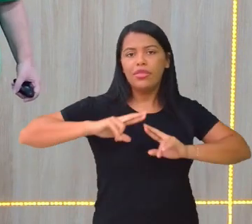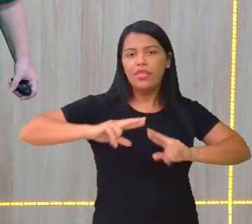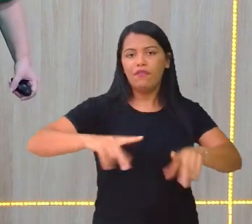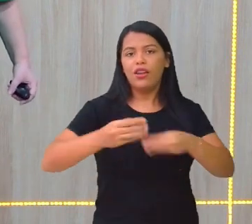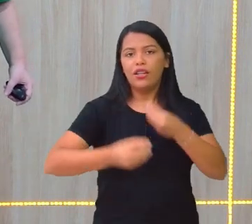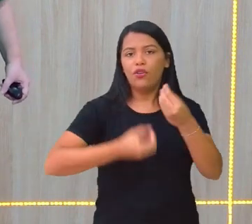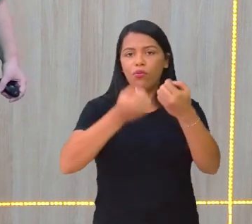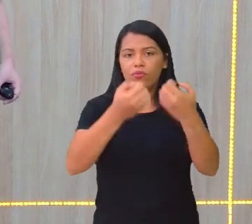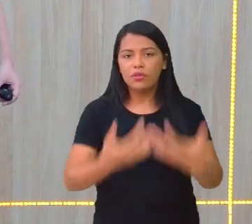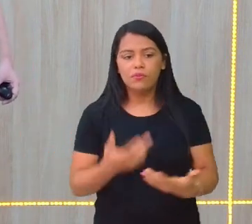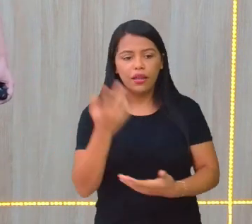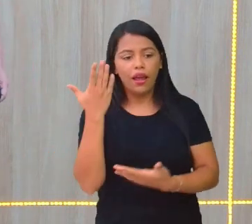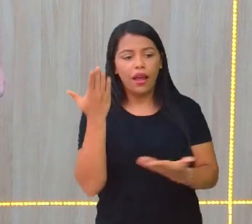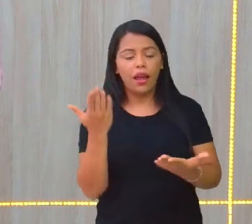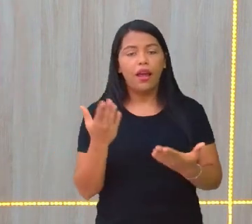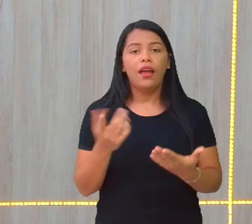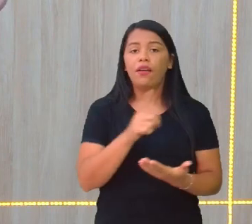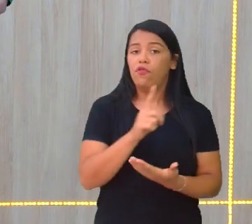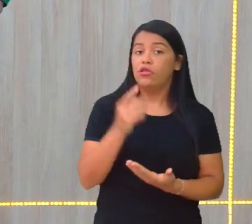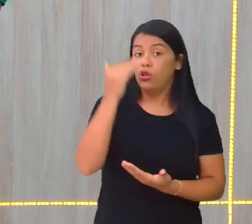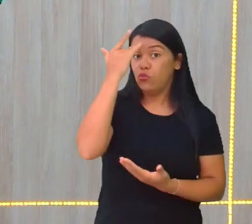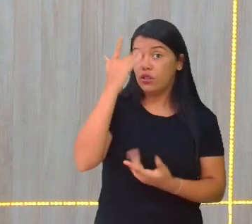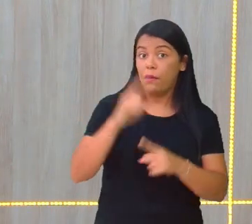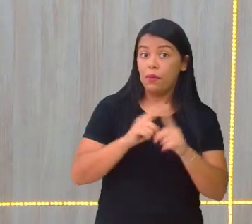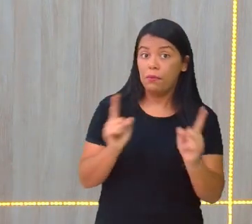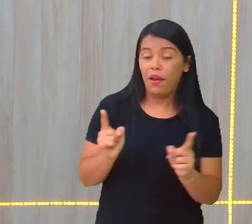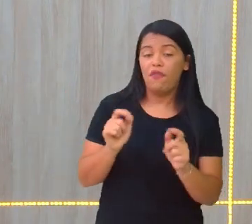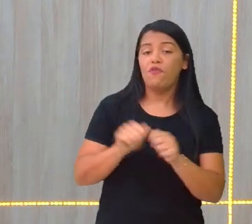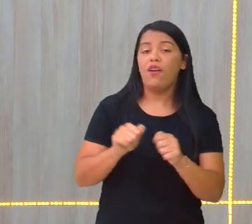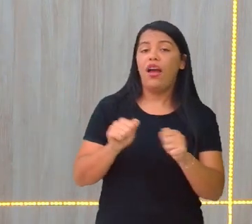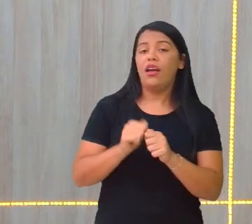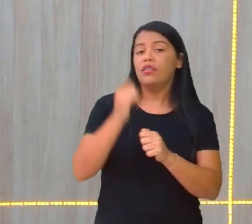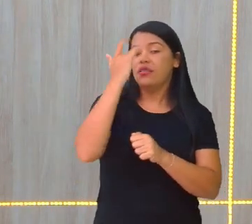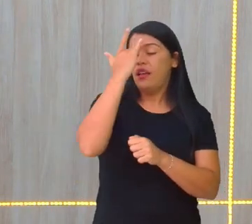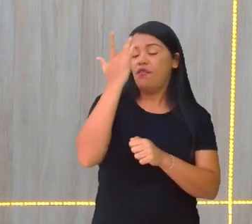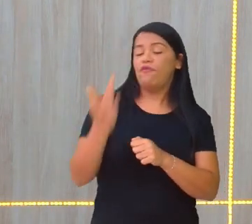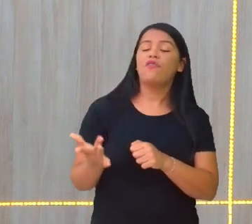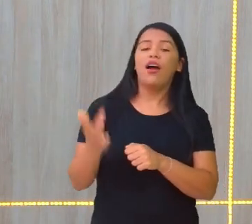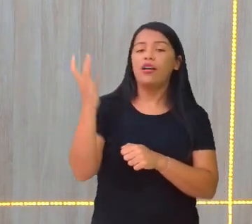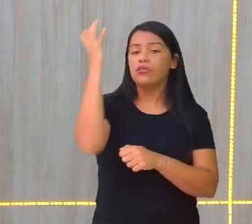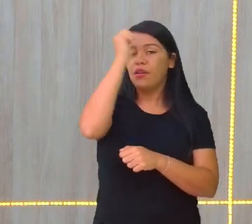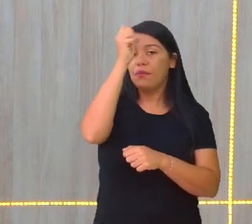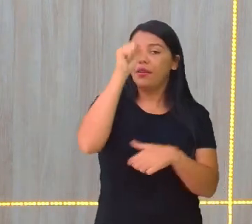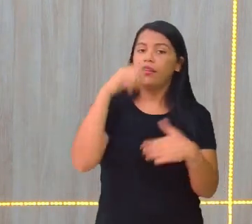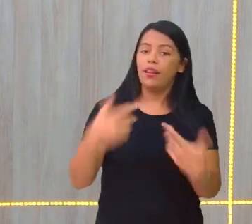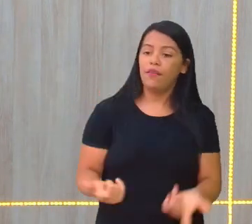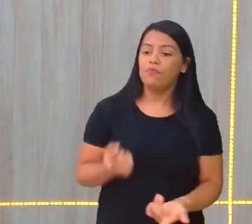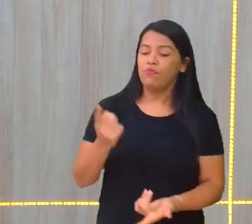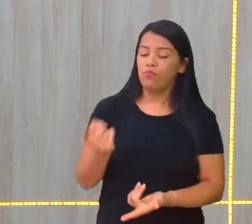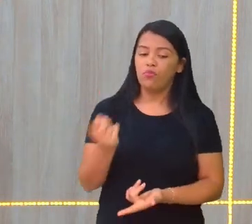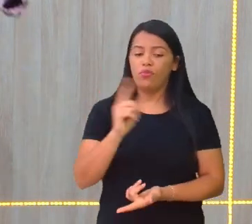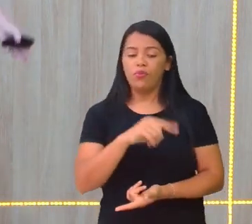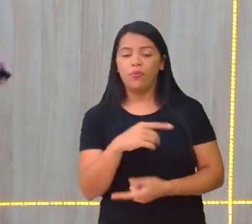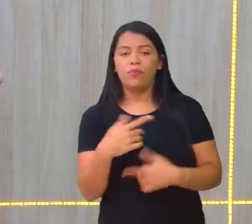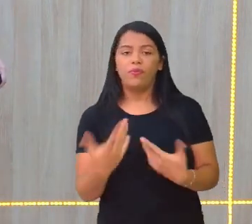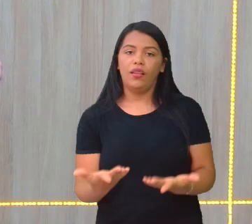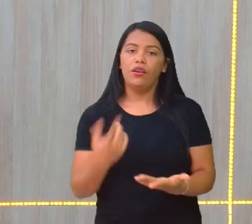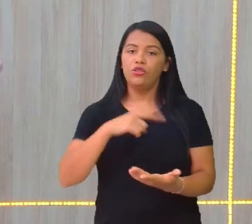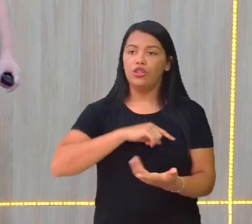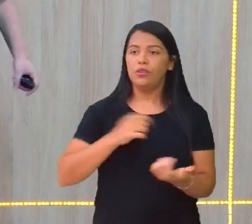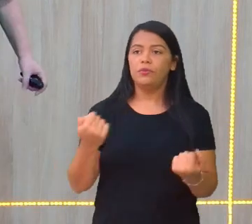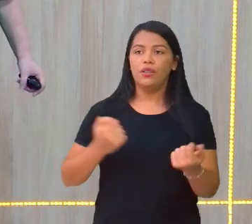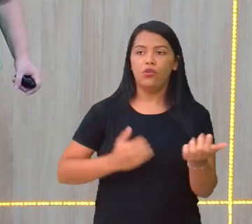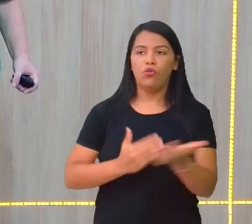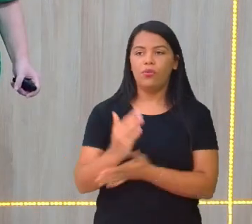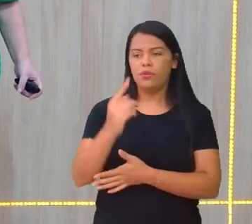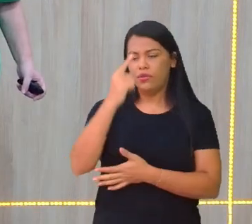sabem como facilita a aprendizagem de vocês. Bom, mas de qualquer maneira, vamos começar pensando aqui